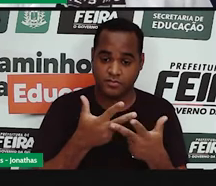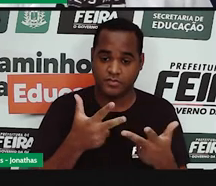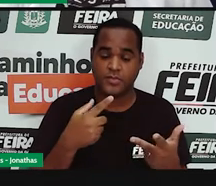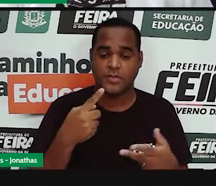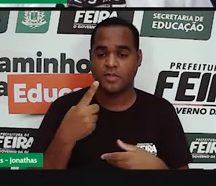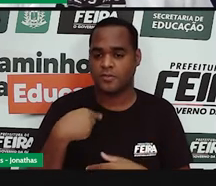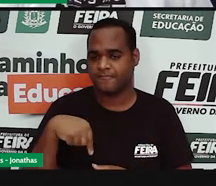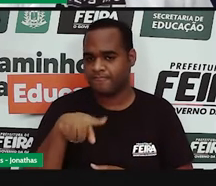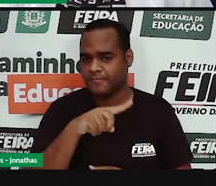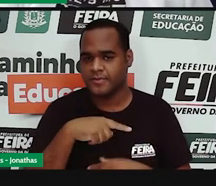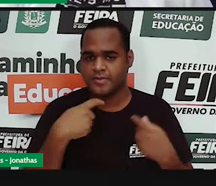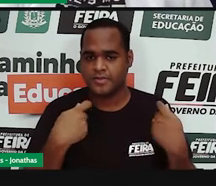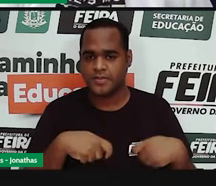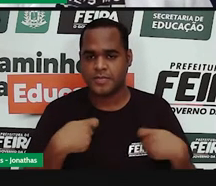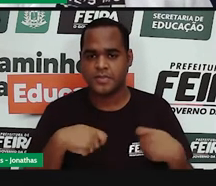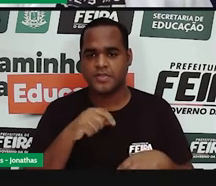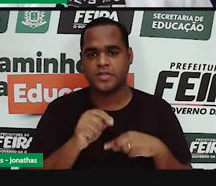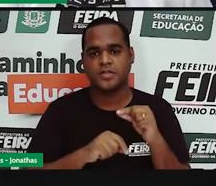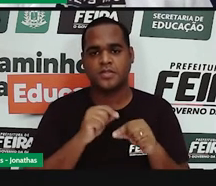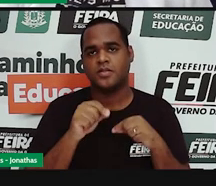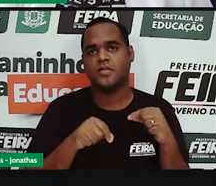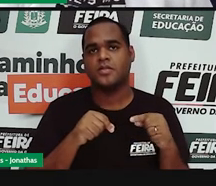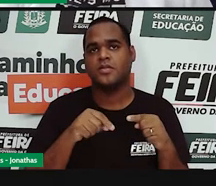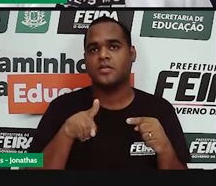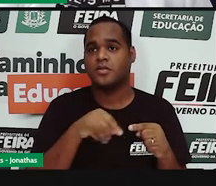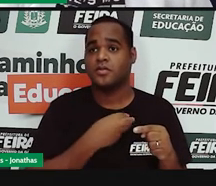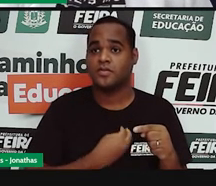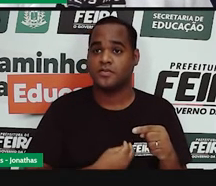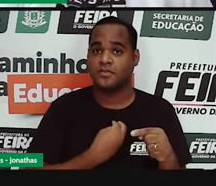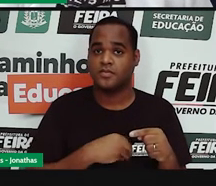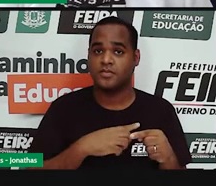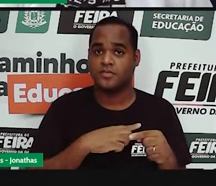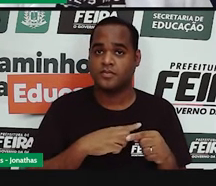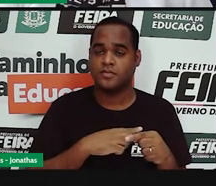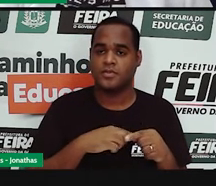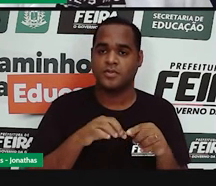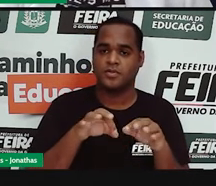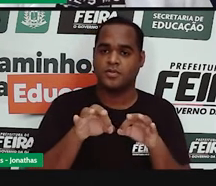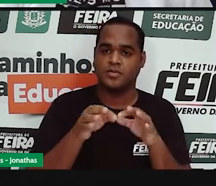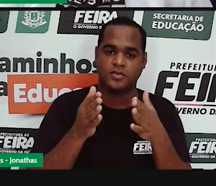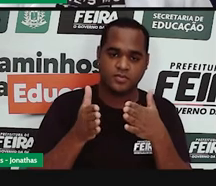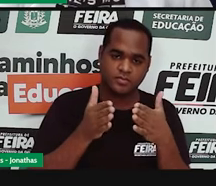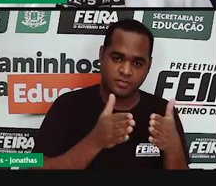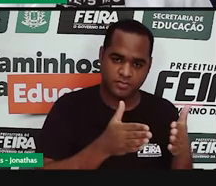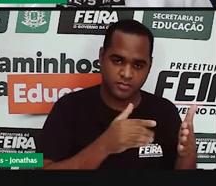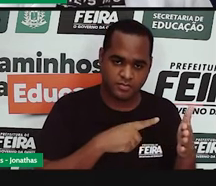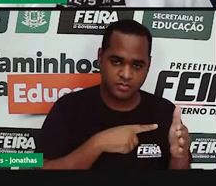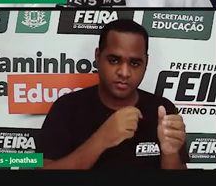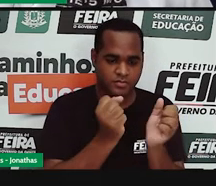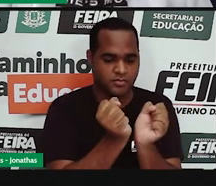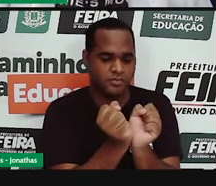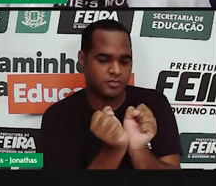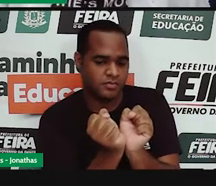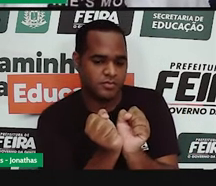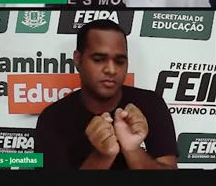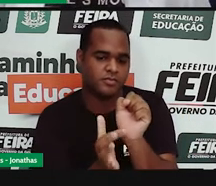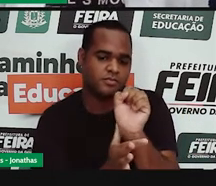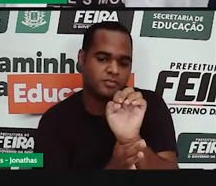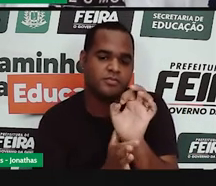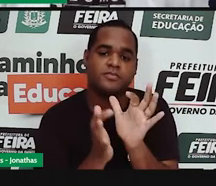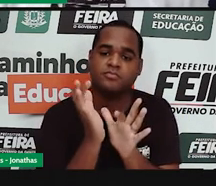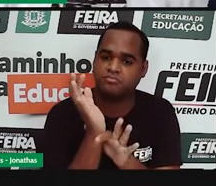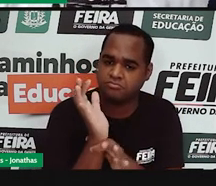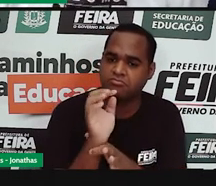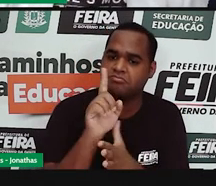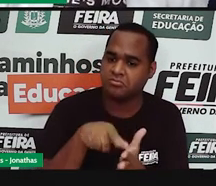que prevalecia nessas regiões o chamado escravismo. O